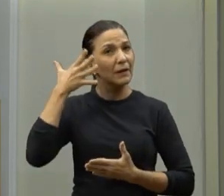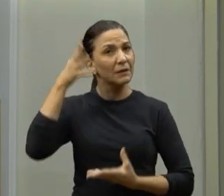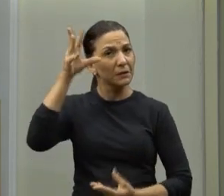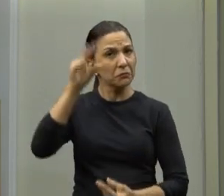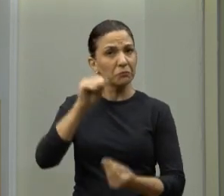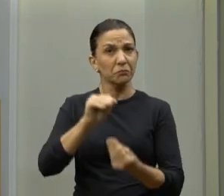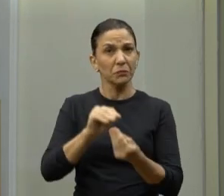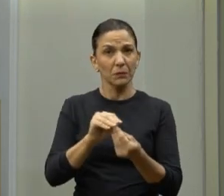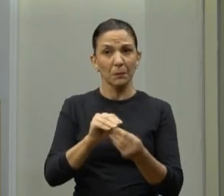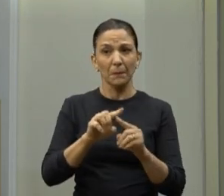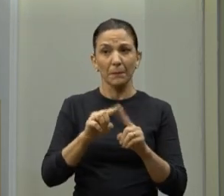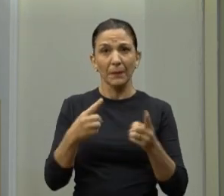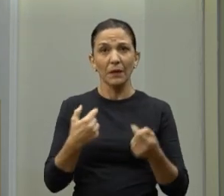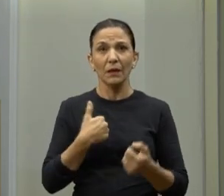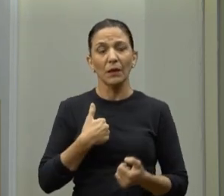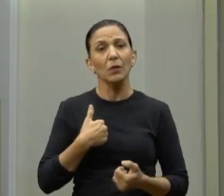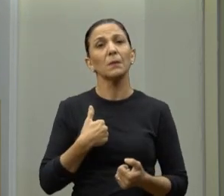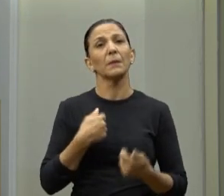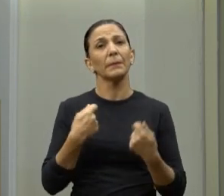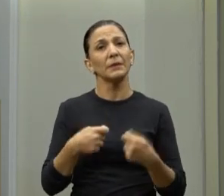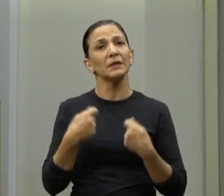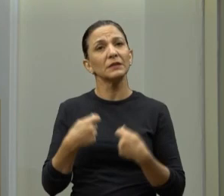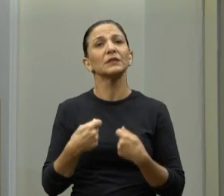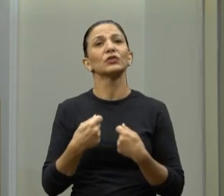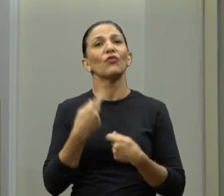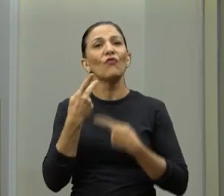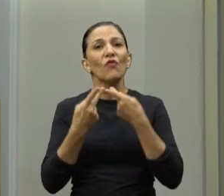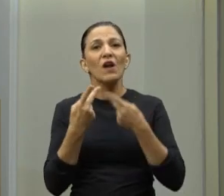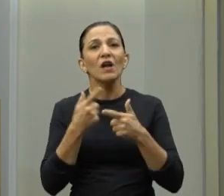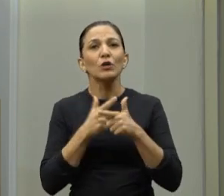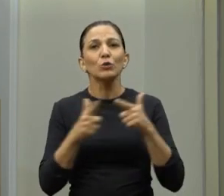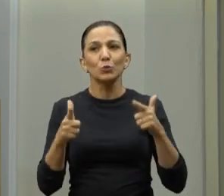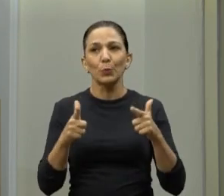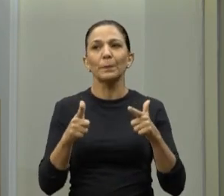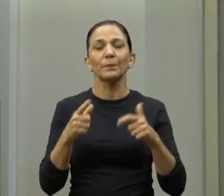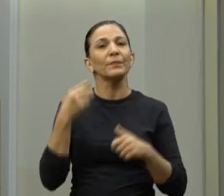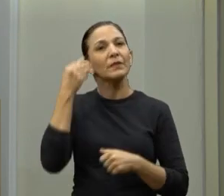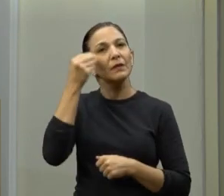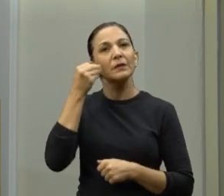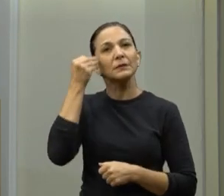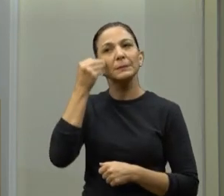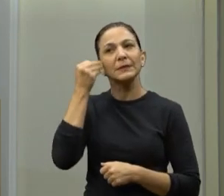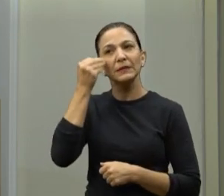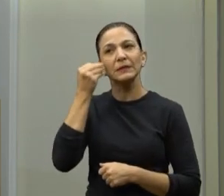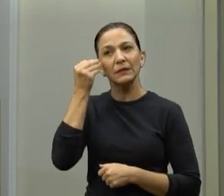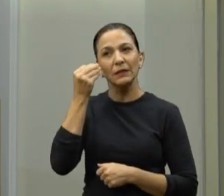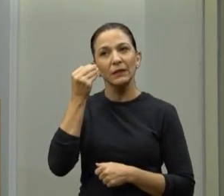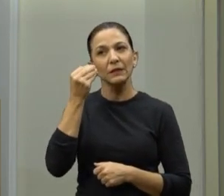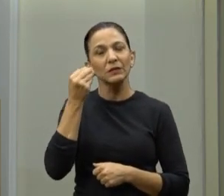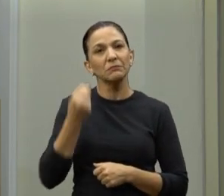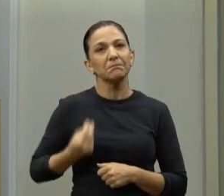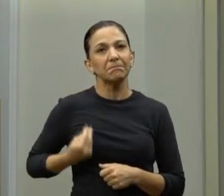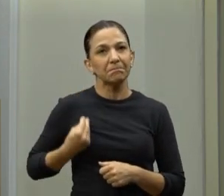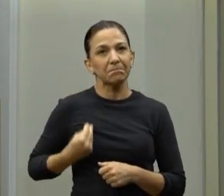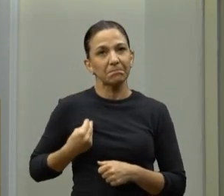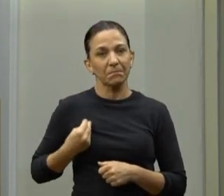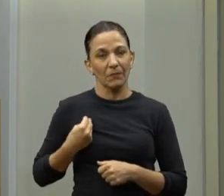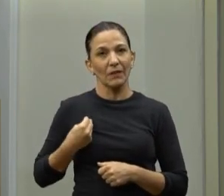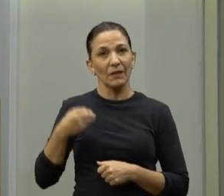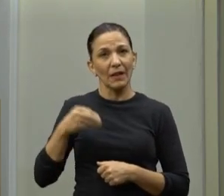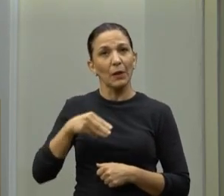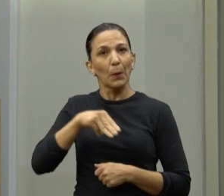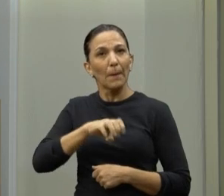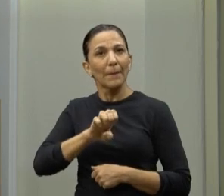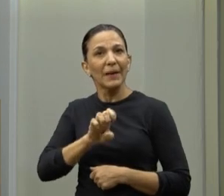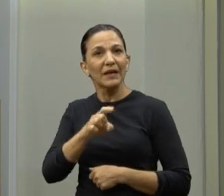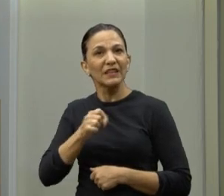breve hoje mas não poderia deixar de compartilhar com vocês Como que foi a experiência do nosso mandato a minha lá